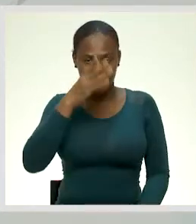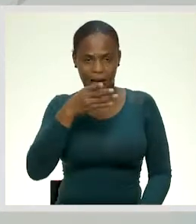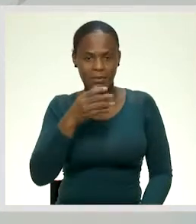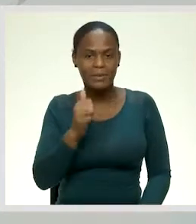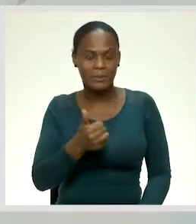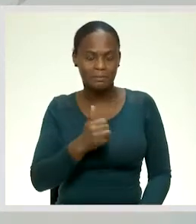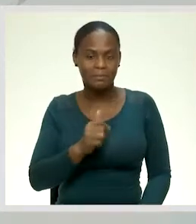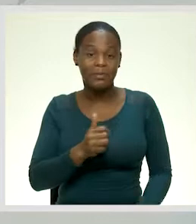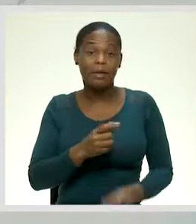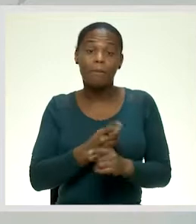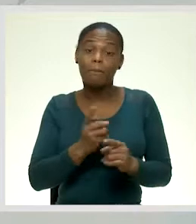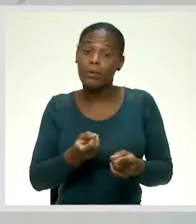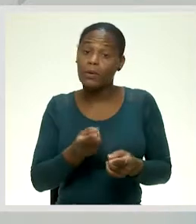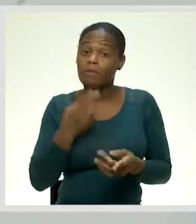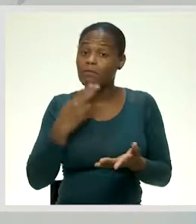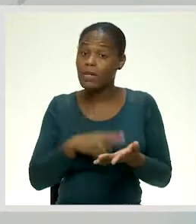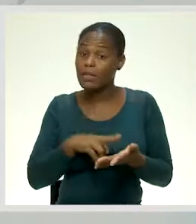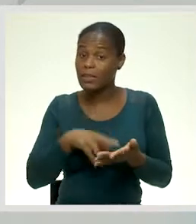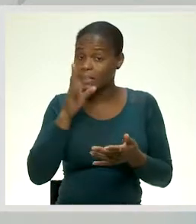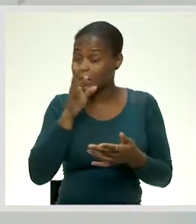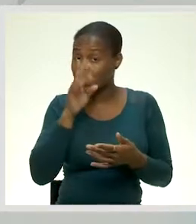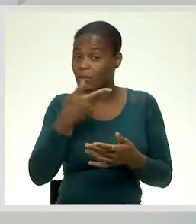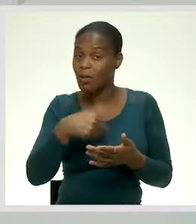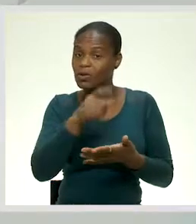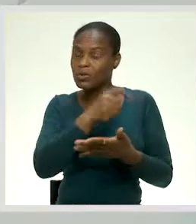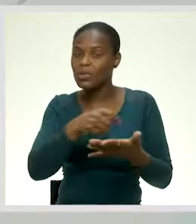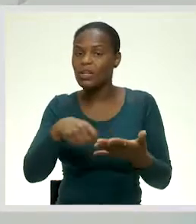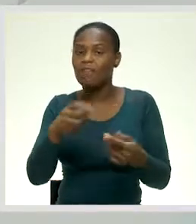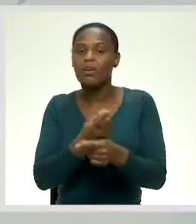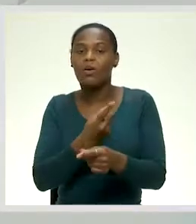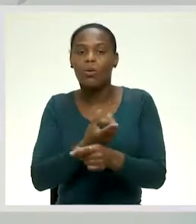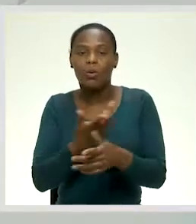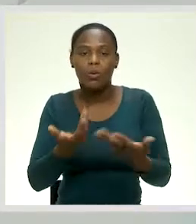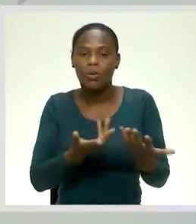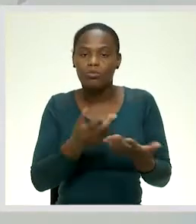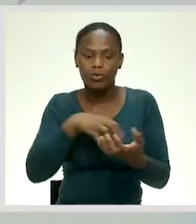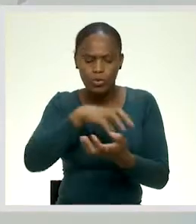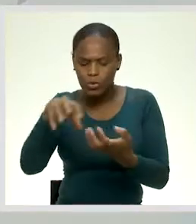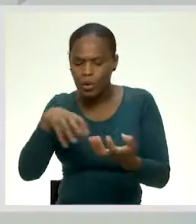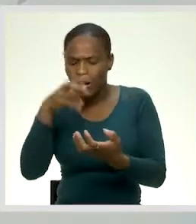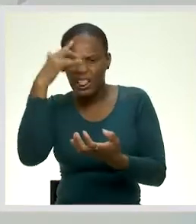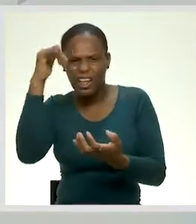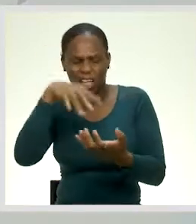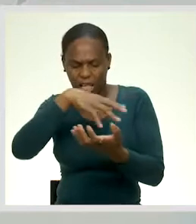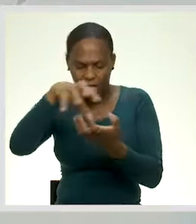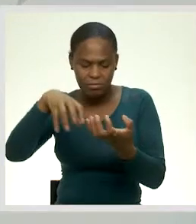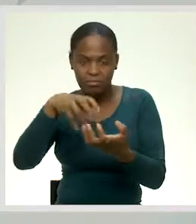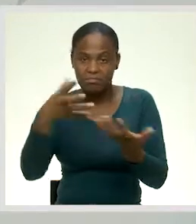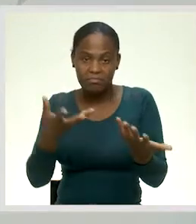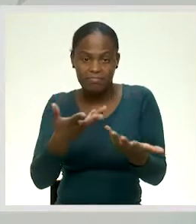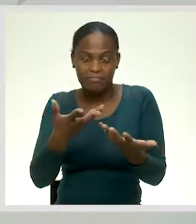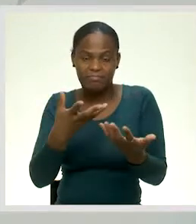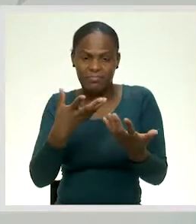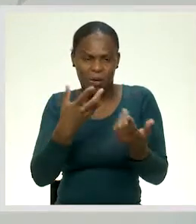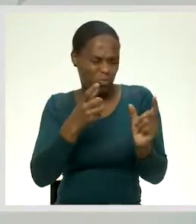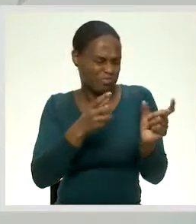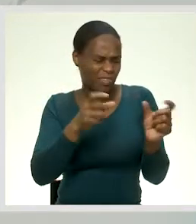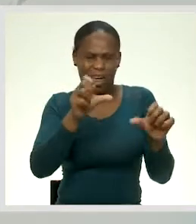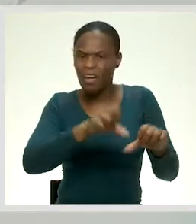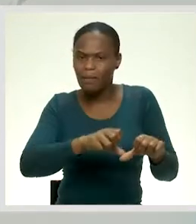Porque, na verdade, se nós escrevermos coisas, misturarmos ideias, erros,